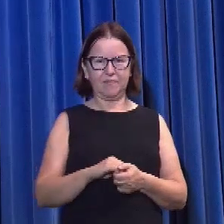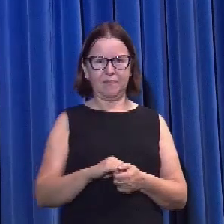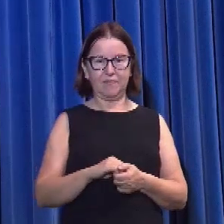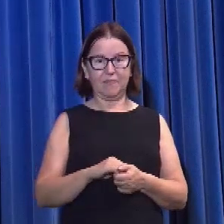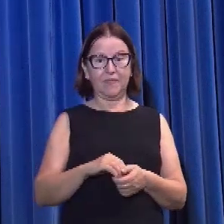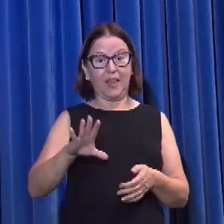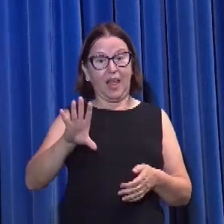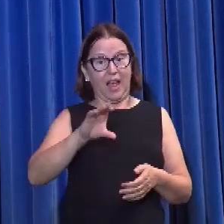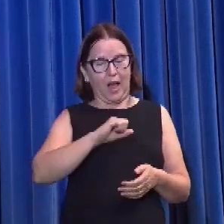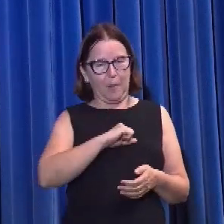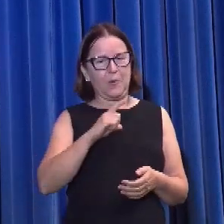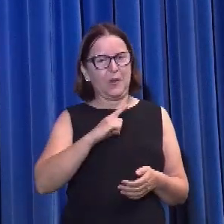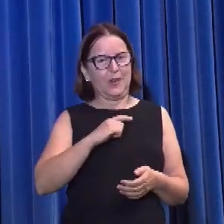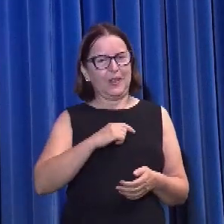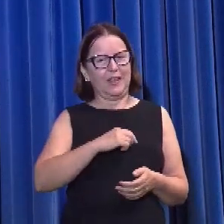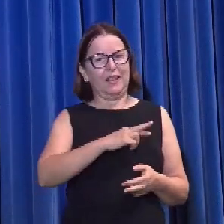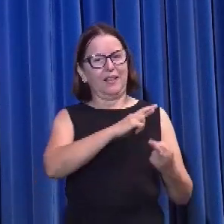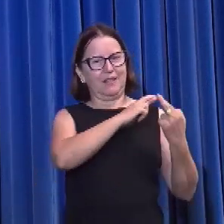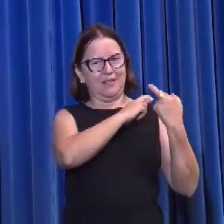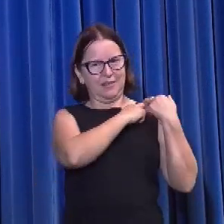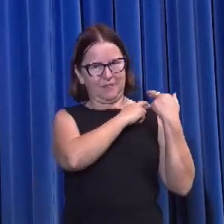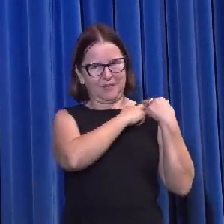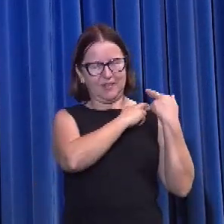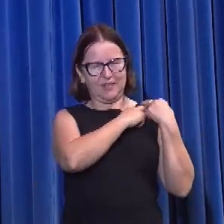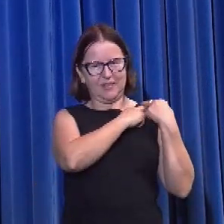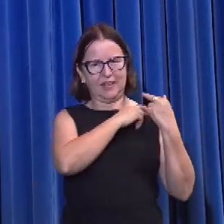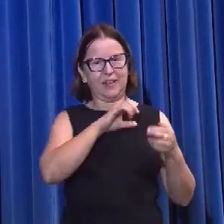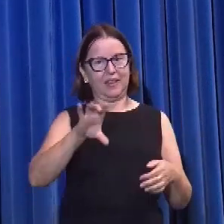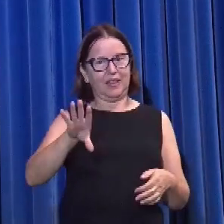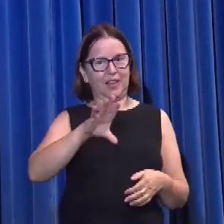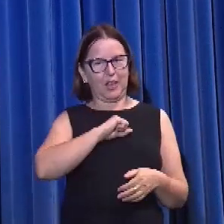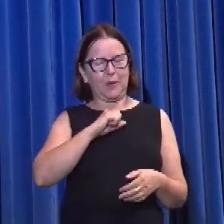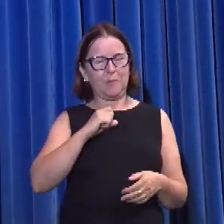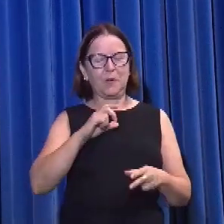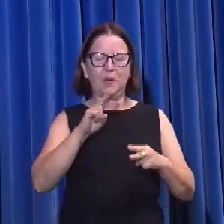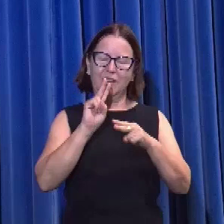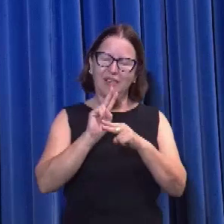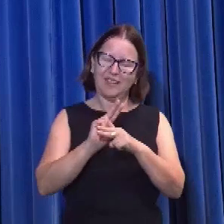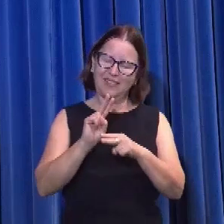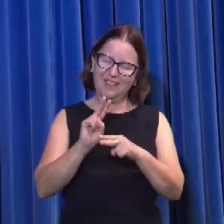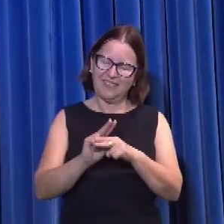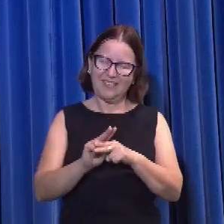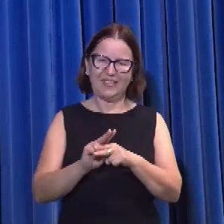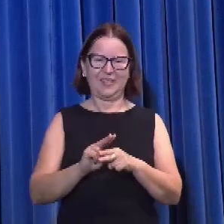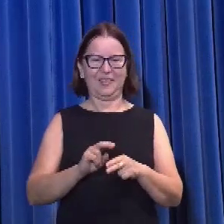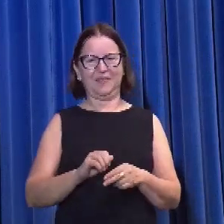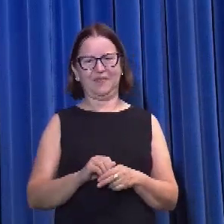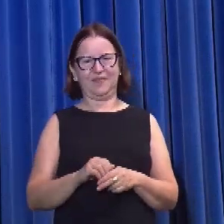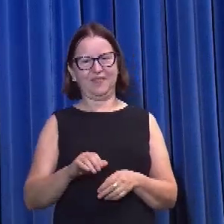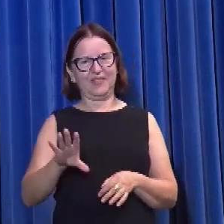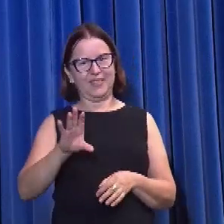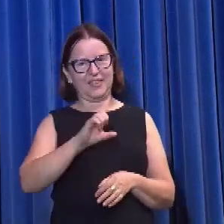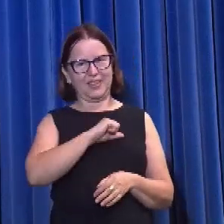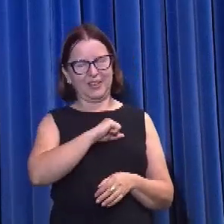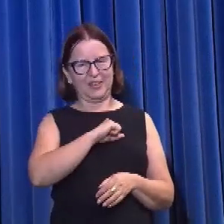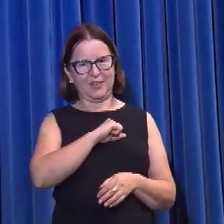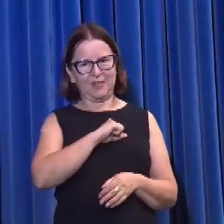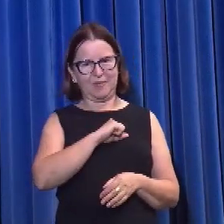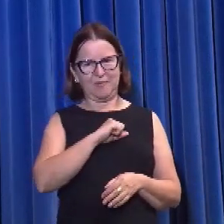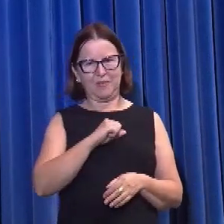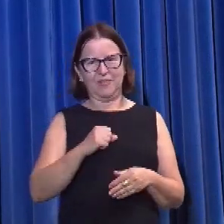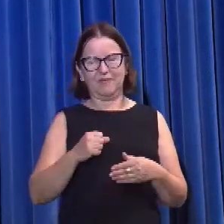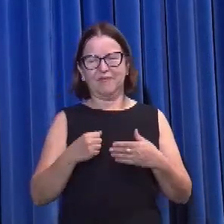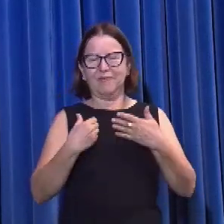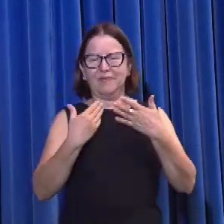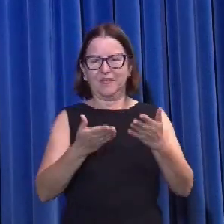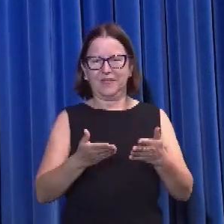Amor tem responsabilidade. O amor tem cuidado. O amor tem doação,